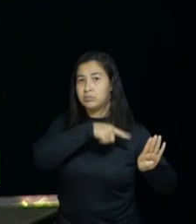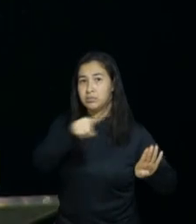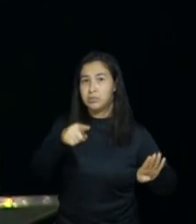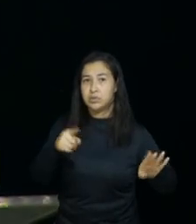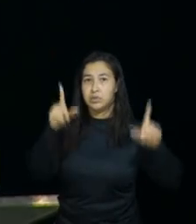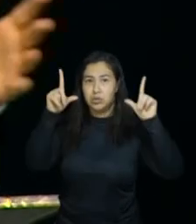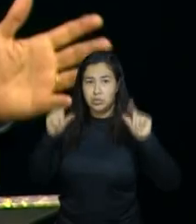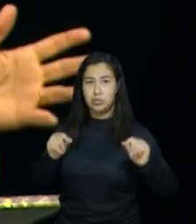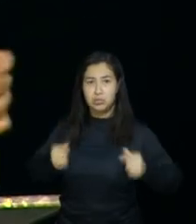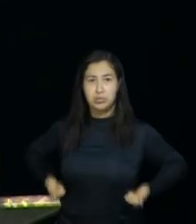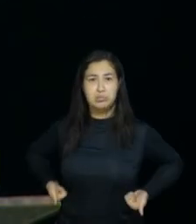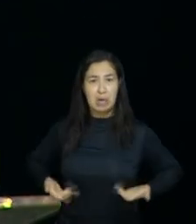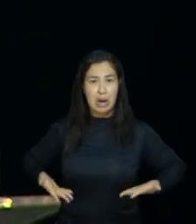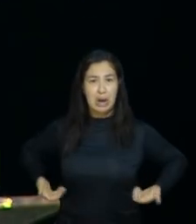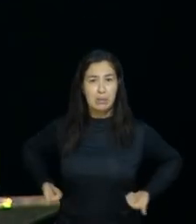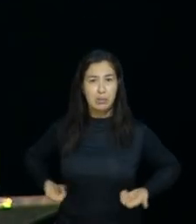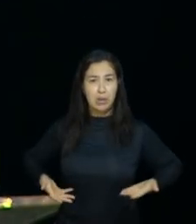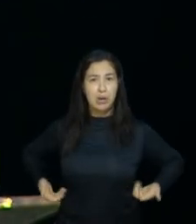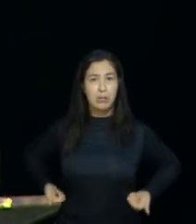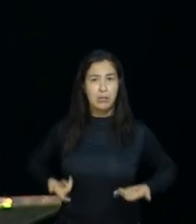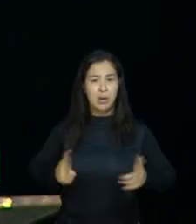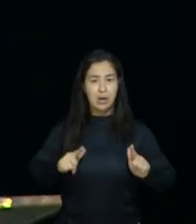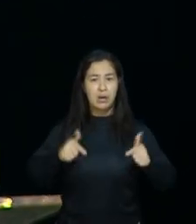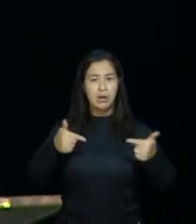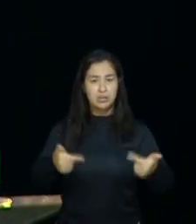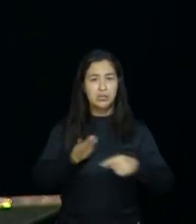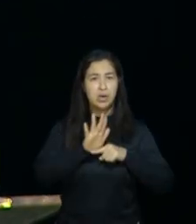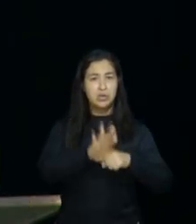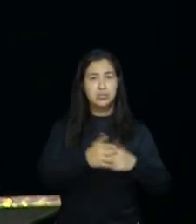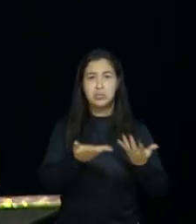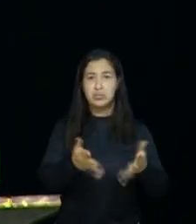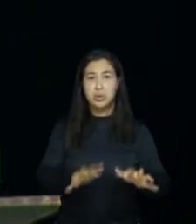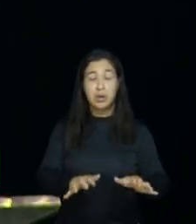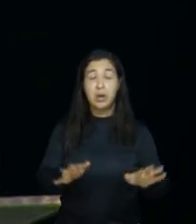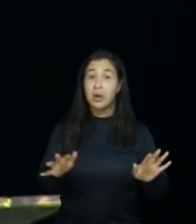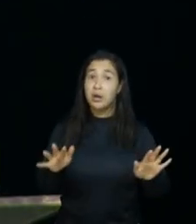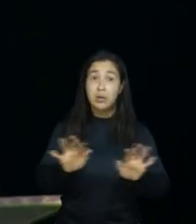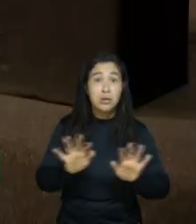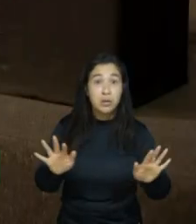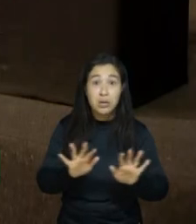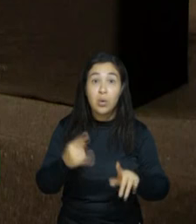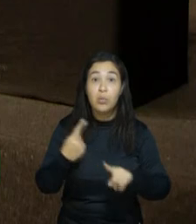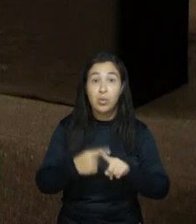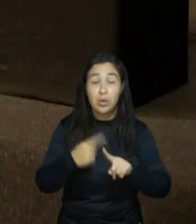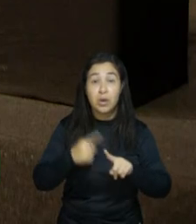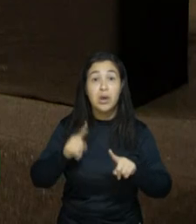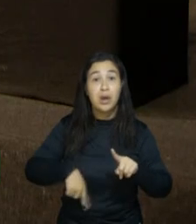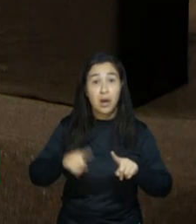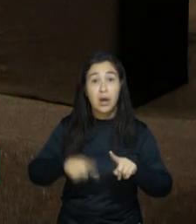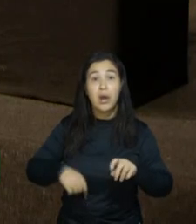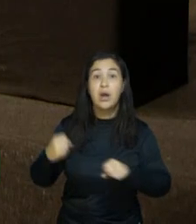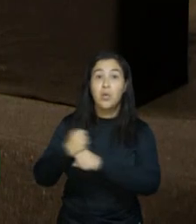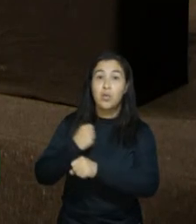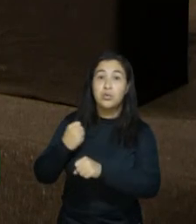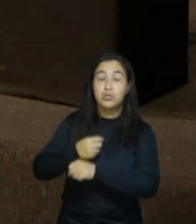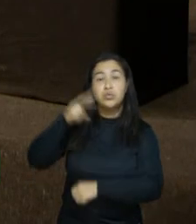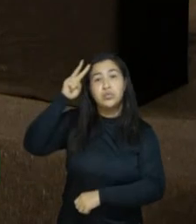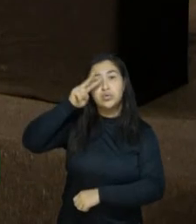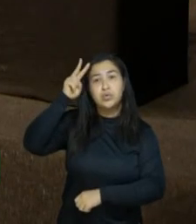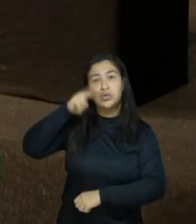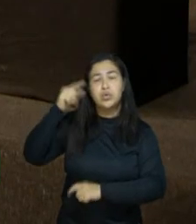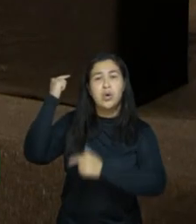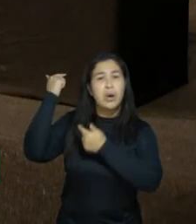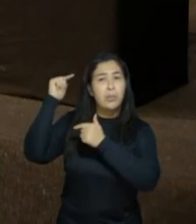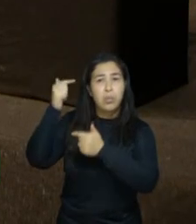gastos, quero reduzir ações. Isso não pode acontecer porque é um patrimônio construído ao longo da história